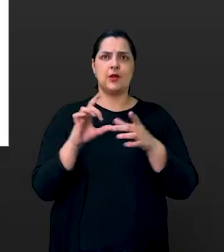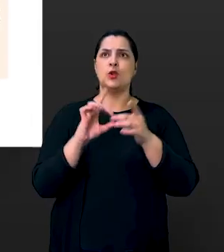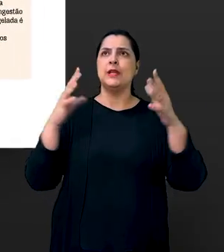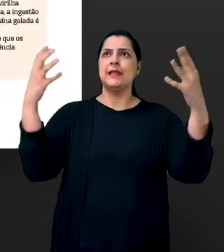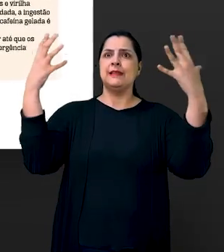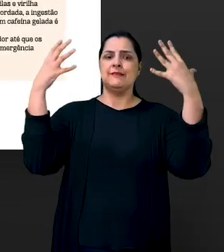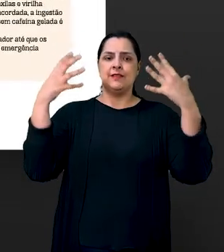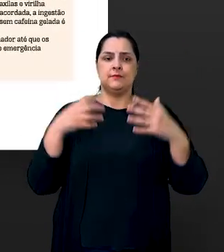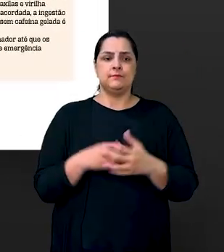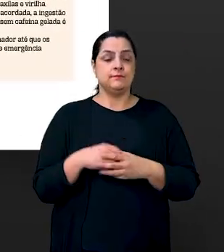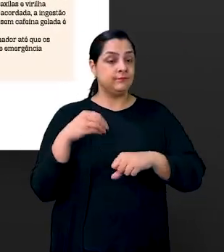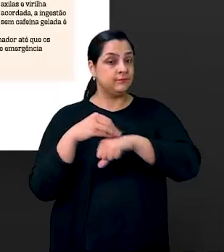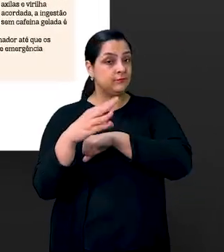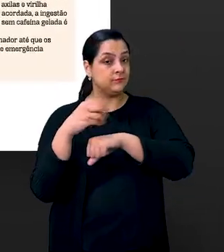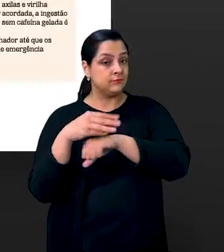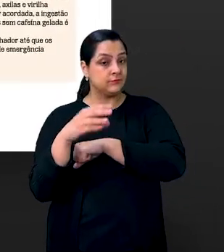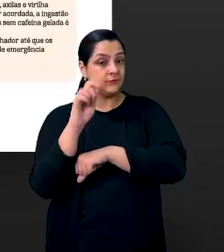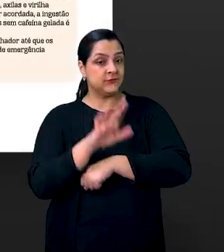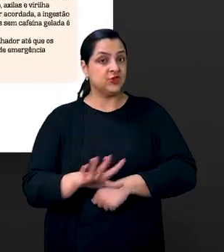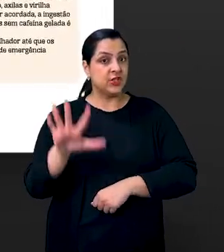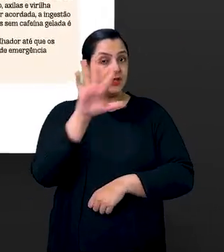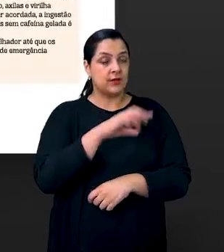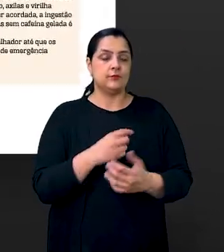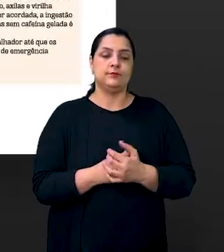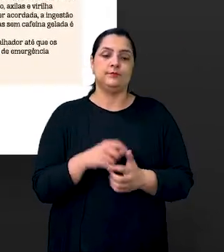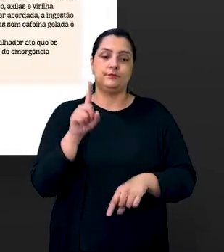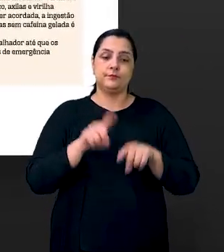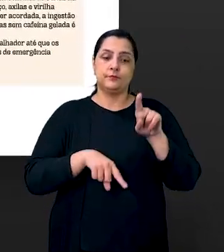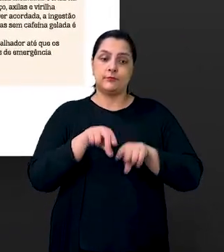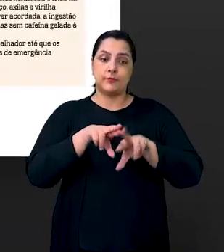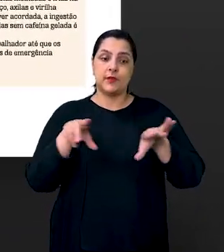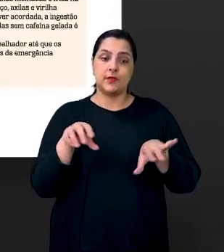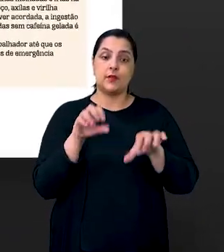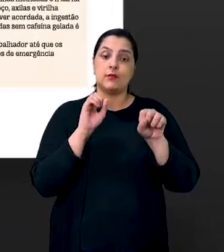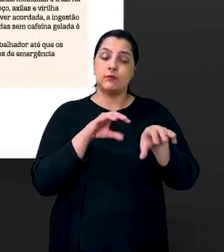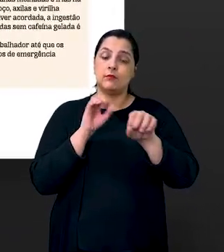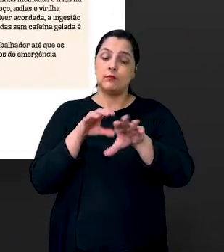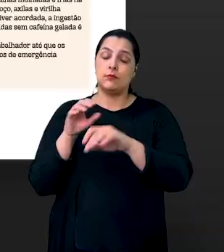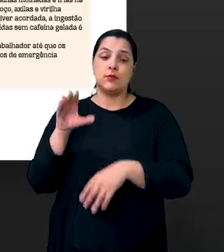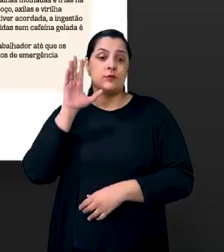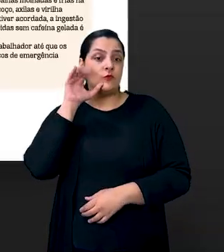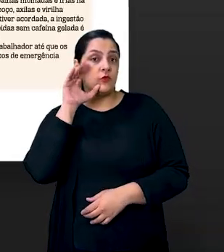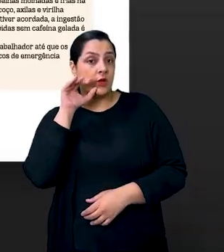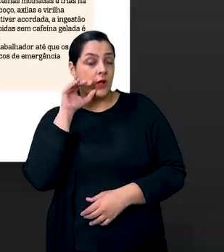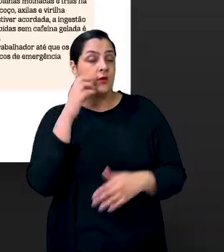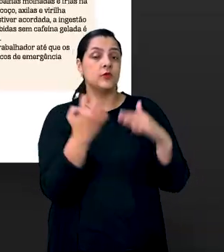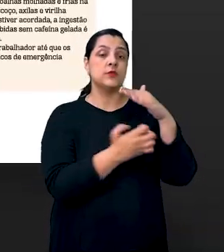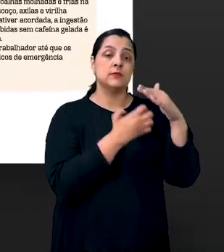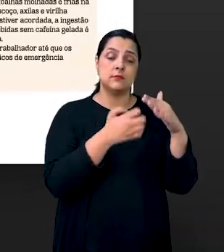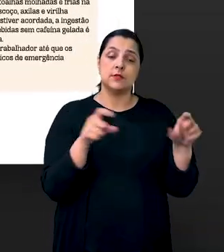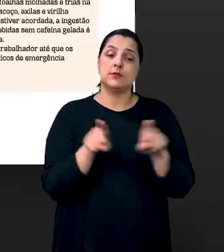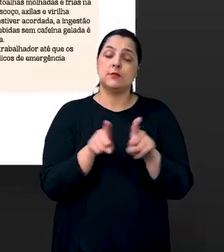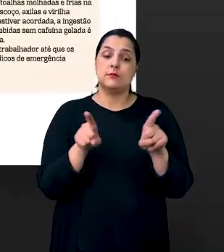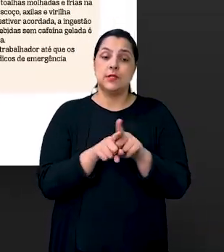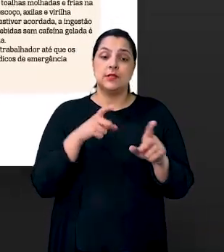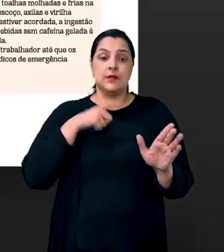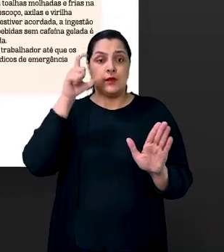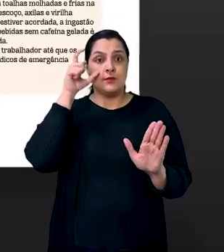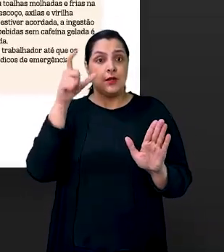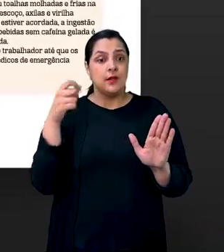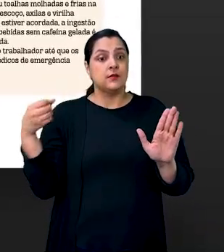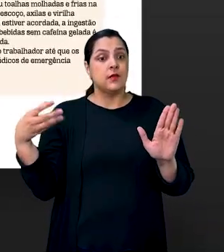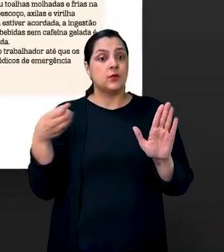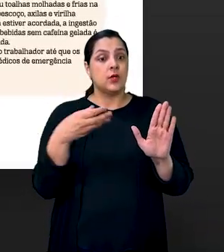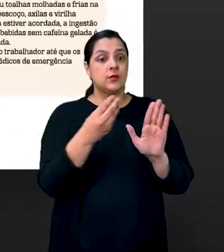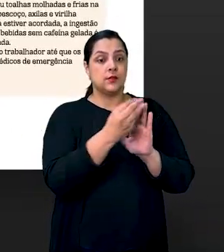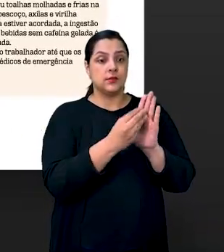a Céu Aberto, Guia de Orientações Gerais. O material serve de instrução para empregados e empregadores interessados